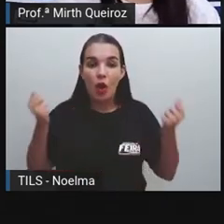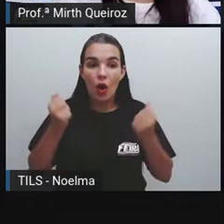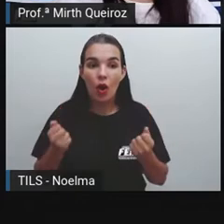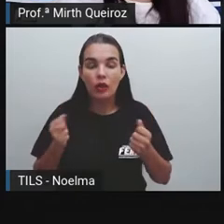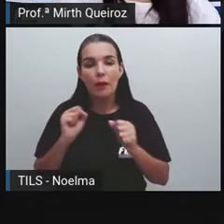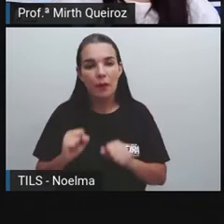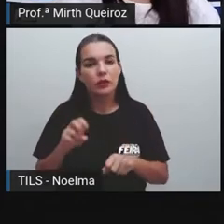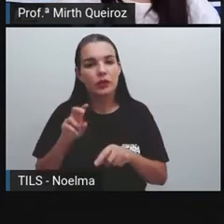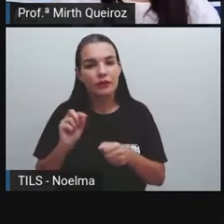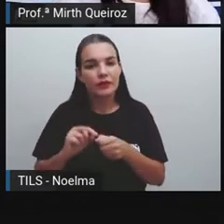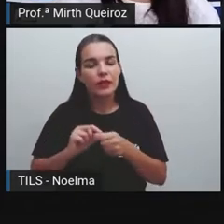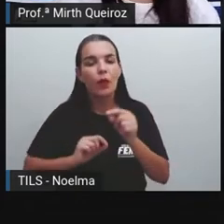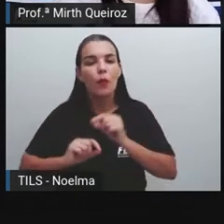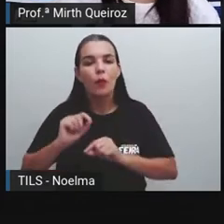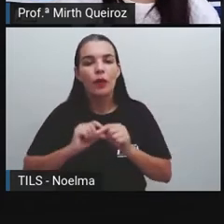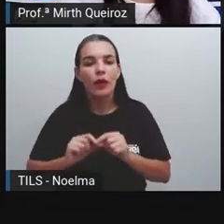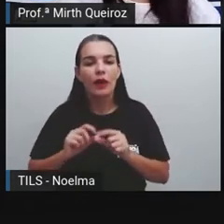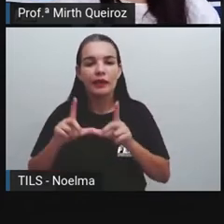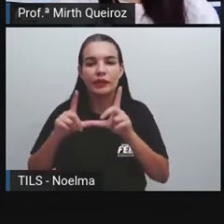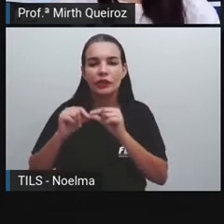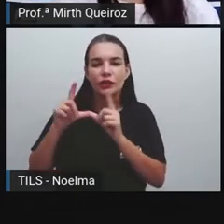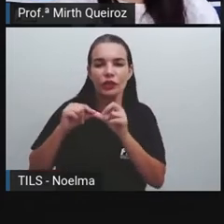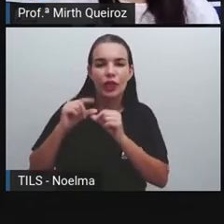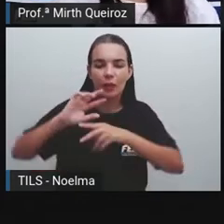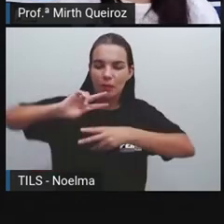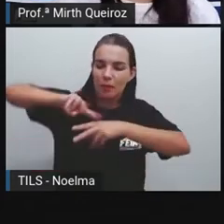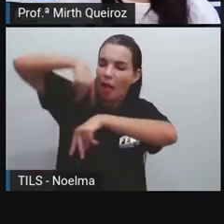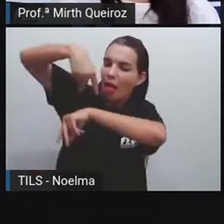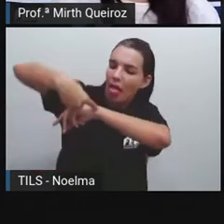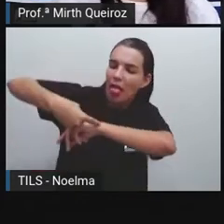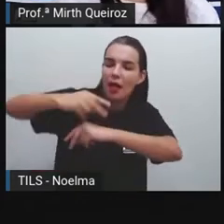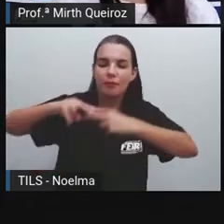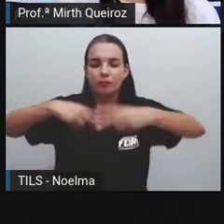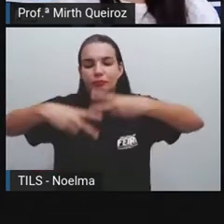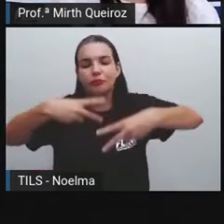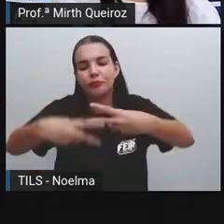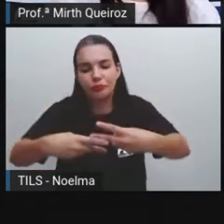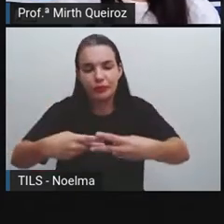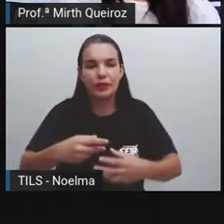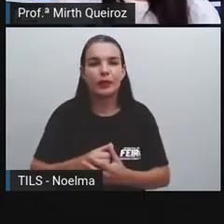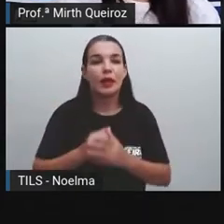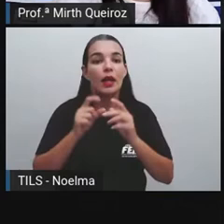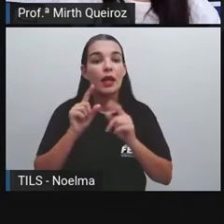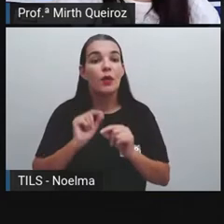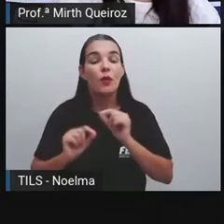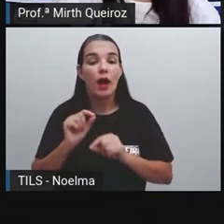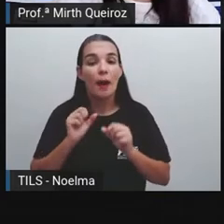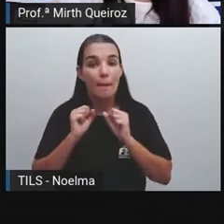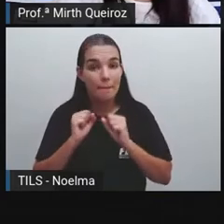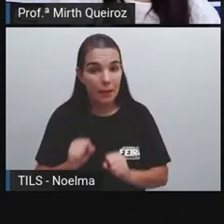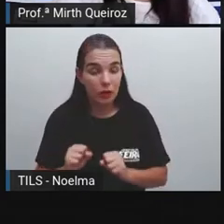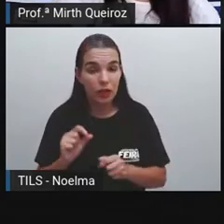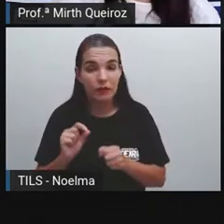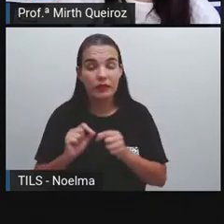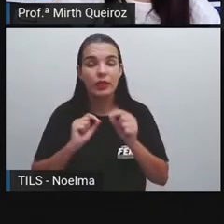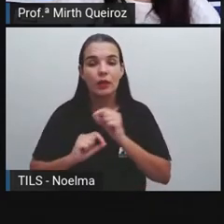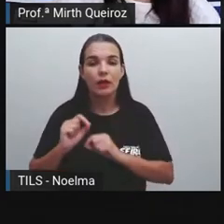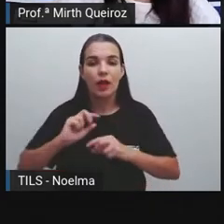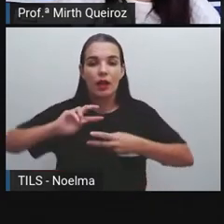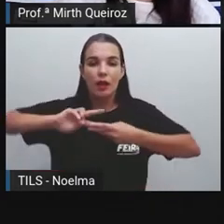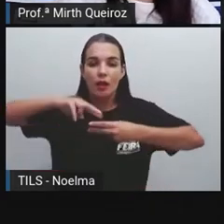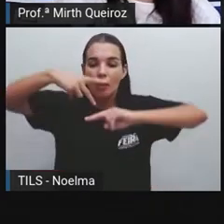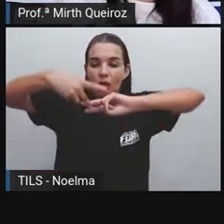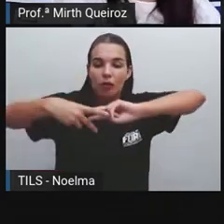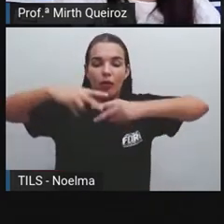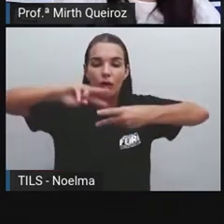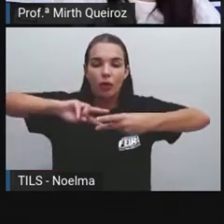chão, pode ser feito a estrela, cambalhota, rolamento e parada de mão. Esse tipo de atividade relacionada à acrobacias, a gente